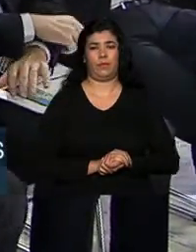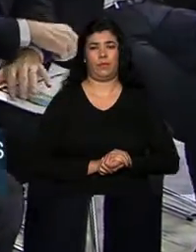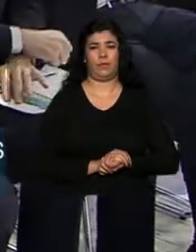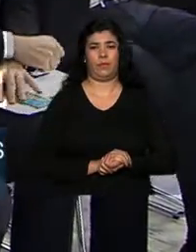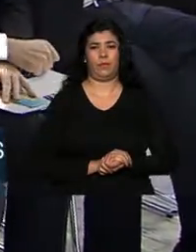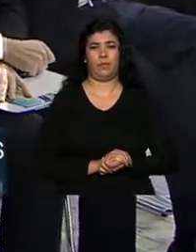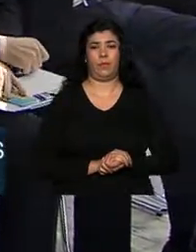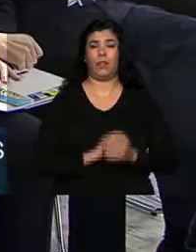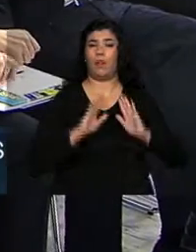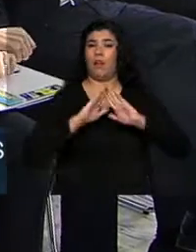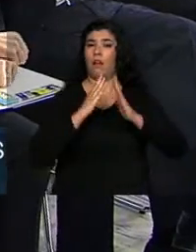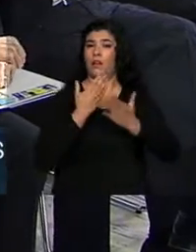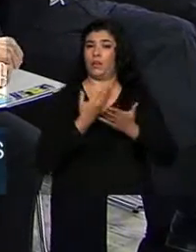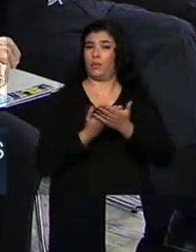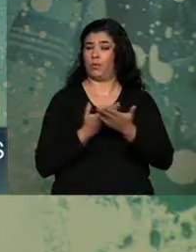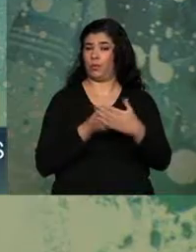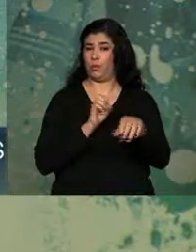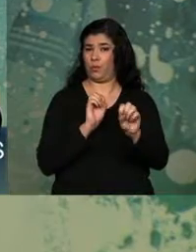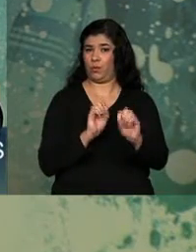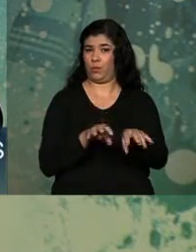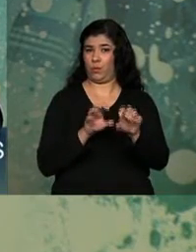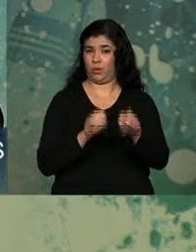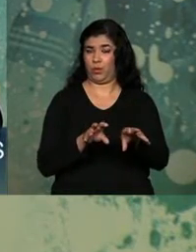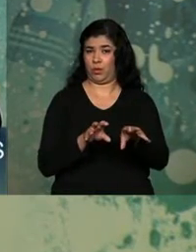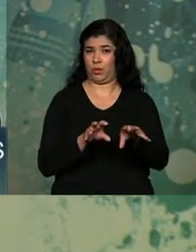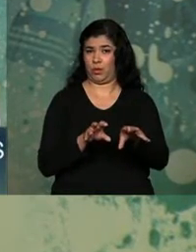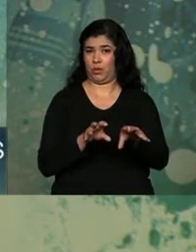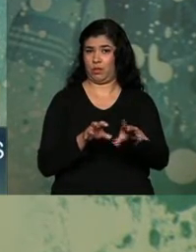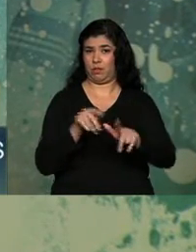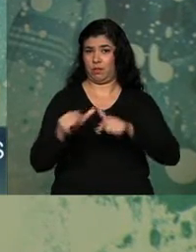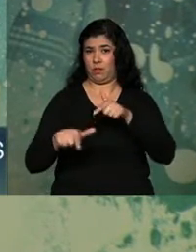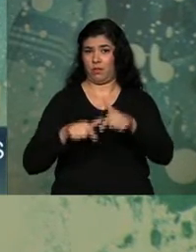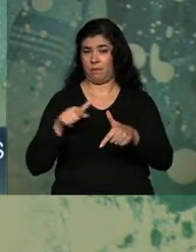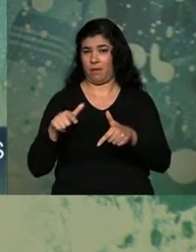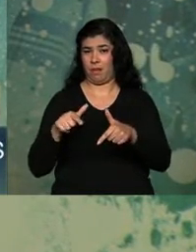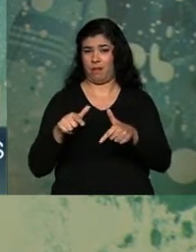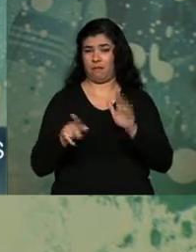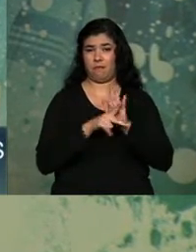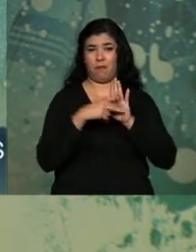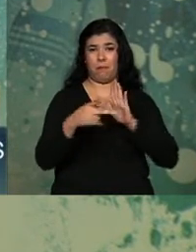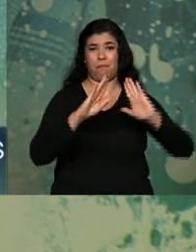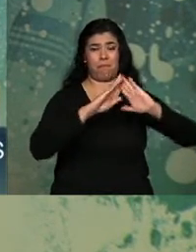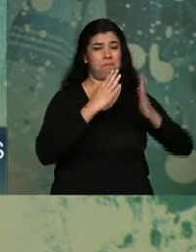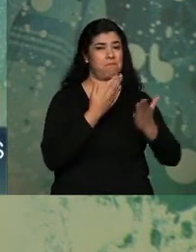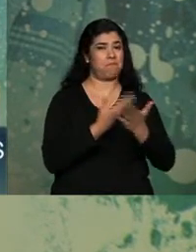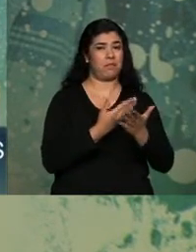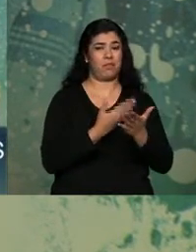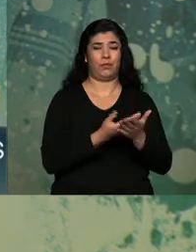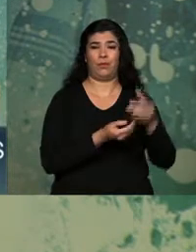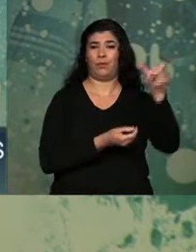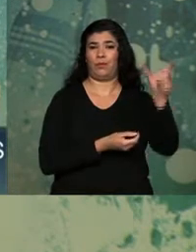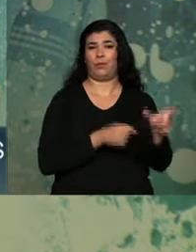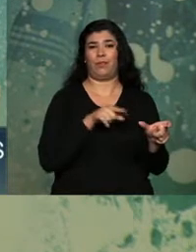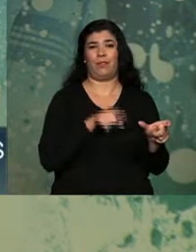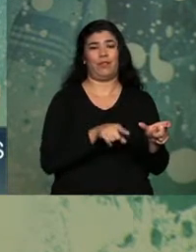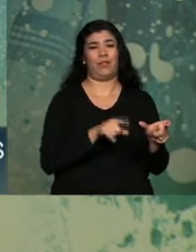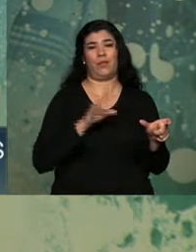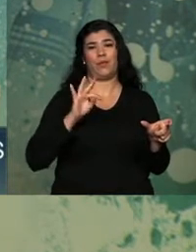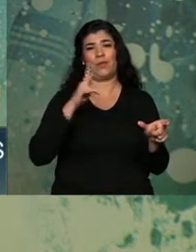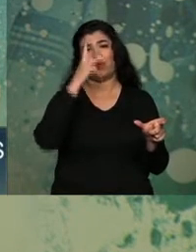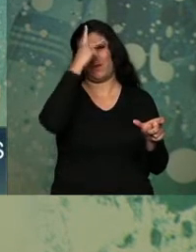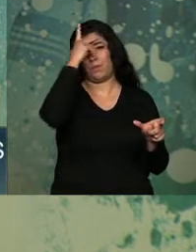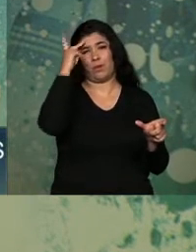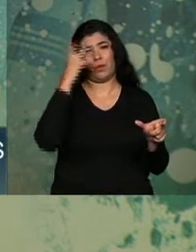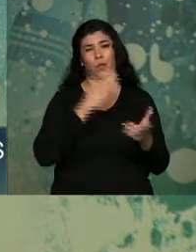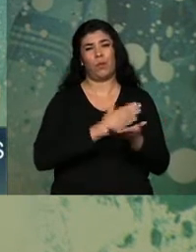A escola do trabalho, ao lado da escola, sempre foi uma grande escola. Todo mundo que começou